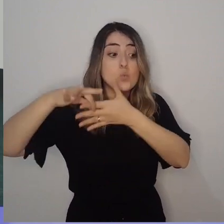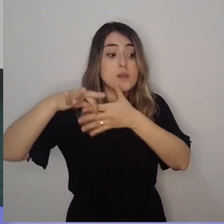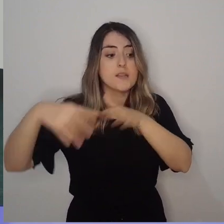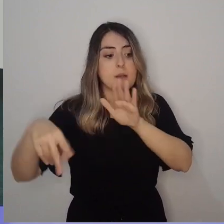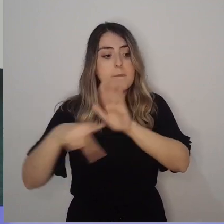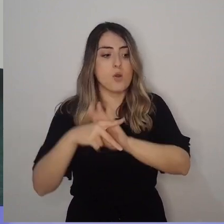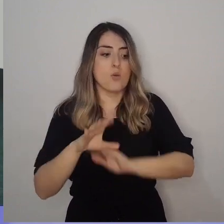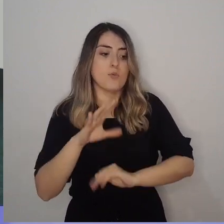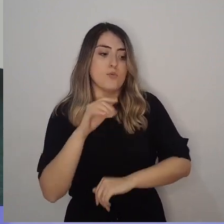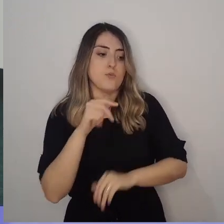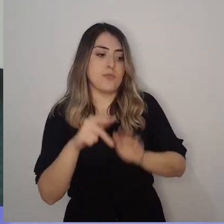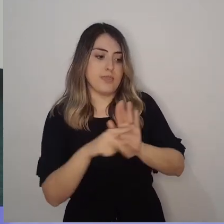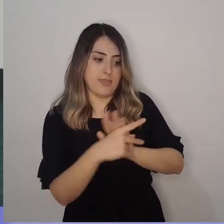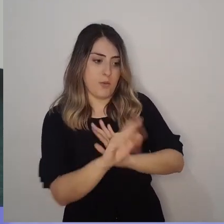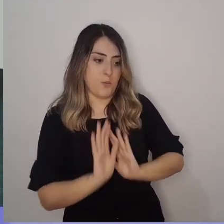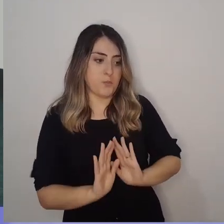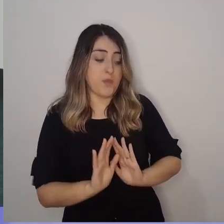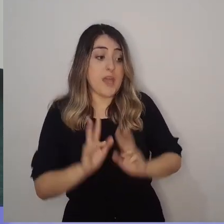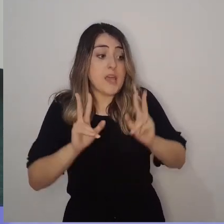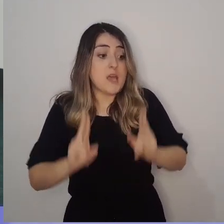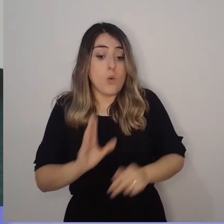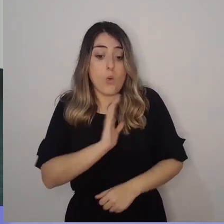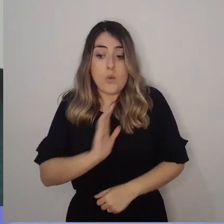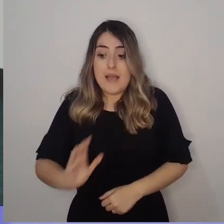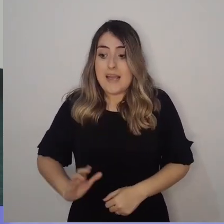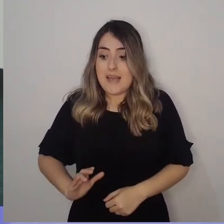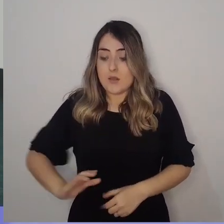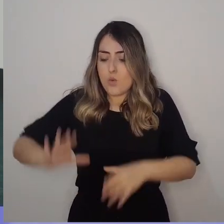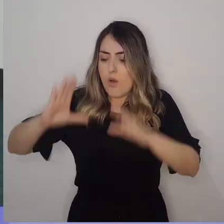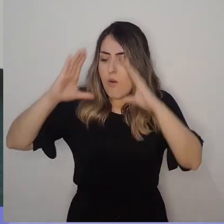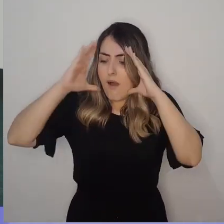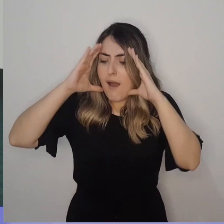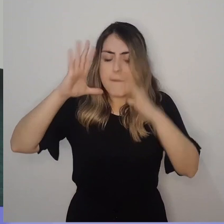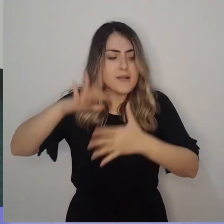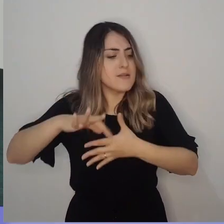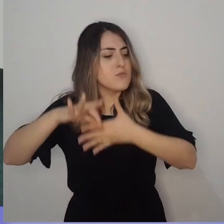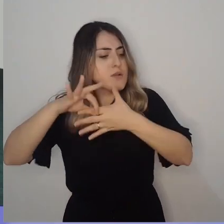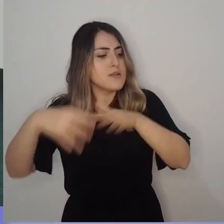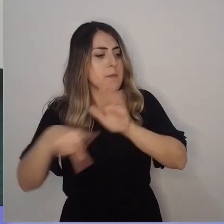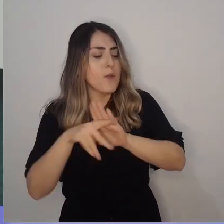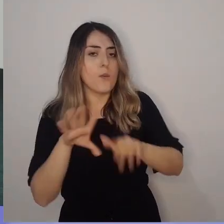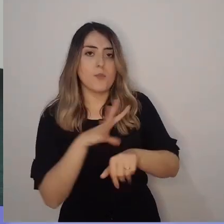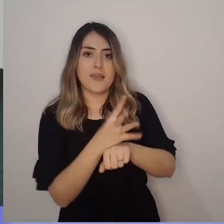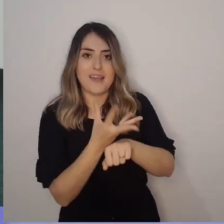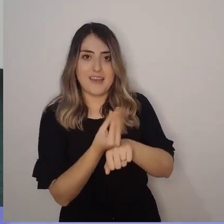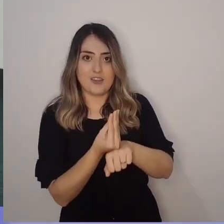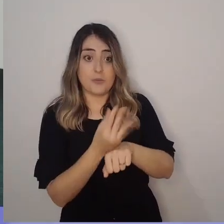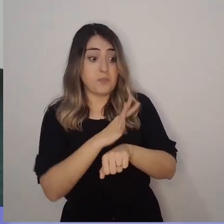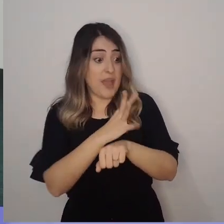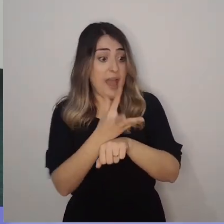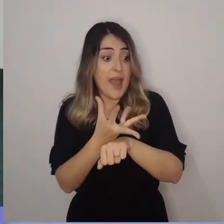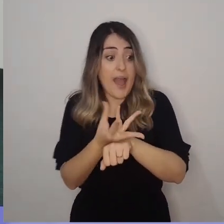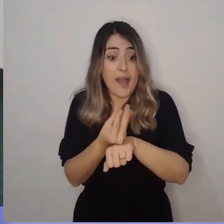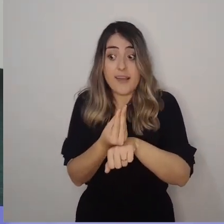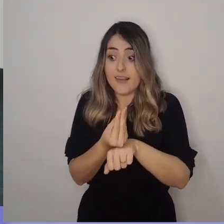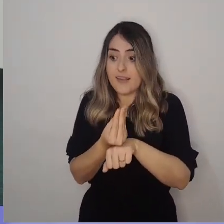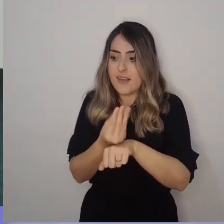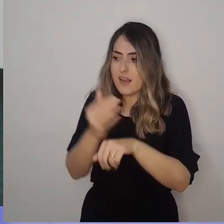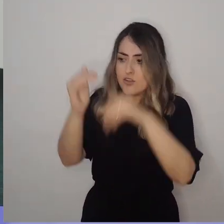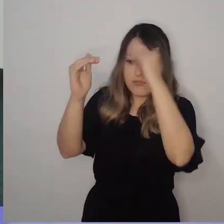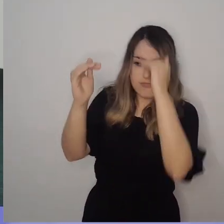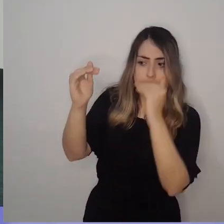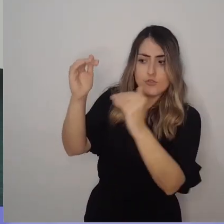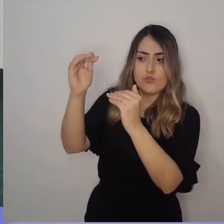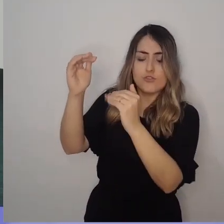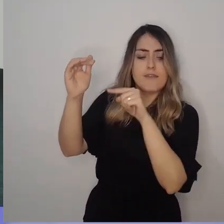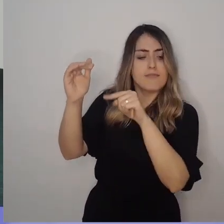da igreja, sendo ele próprio o salvador do corpo. Como, porém, a igreja está sujeita a Cristo, assim também a esposa